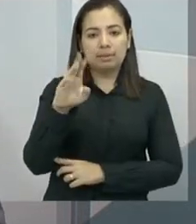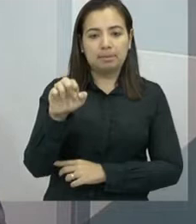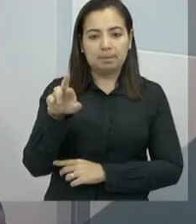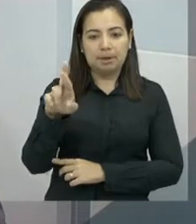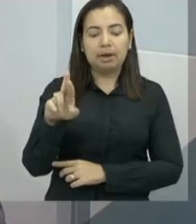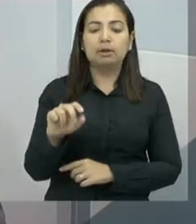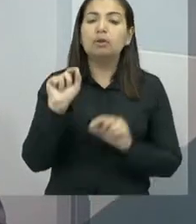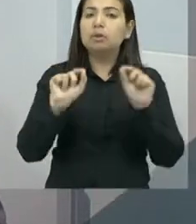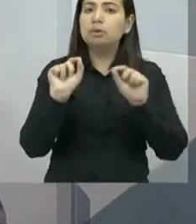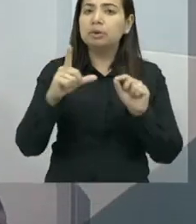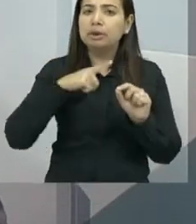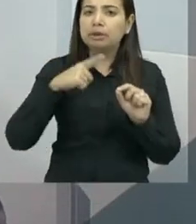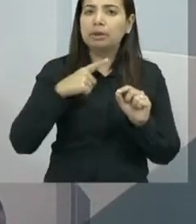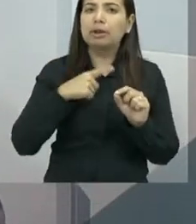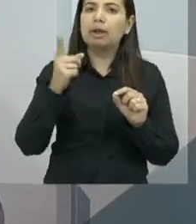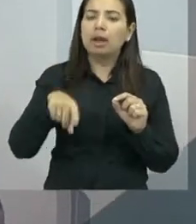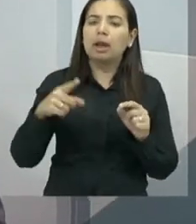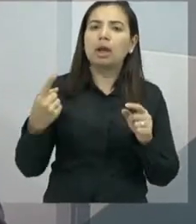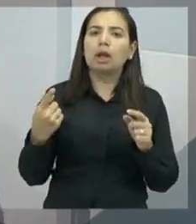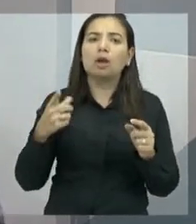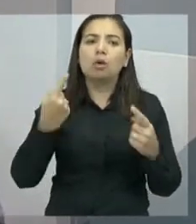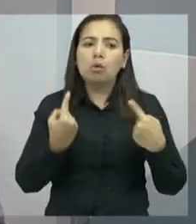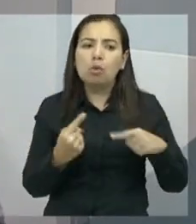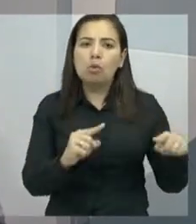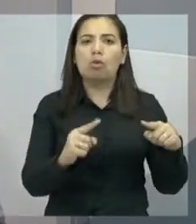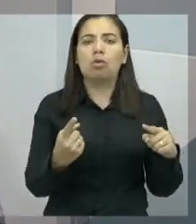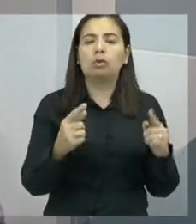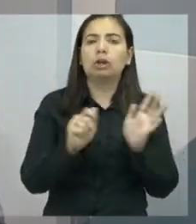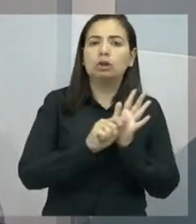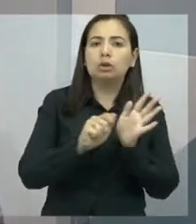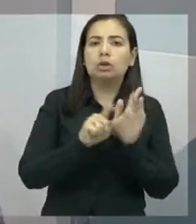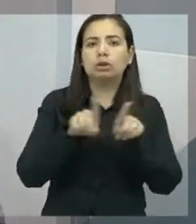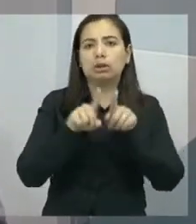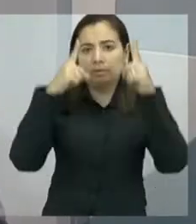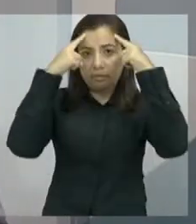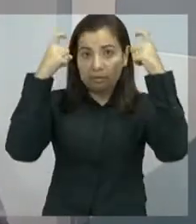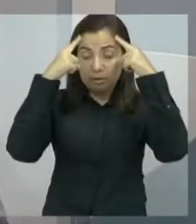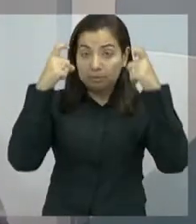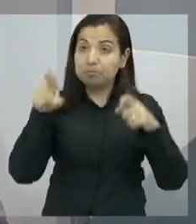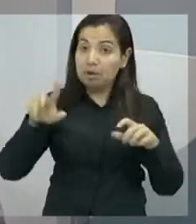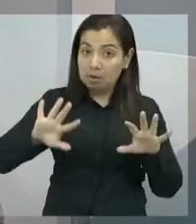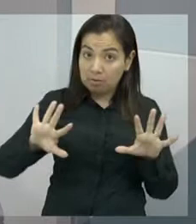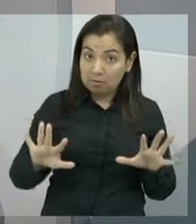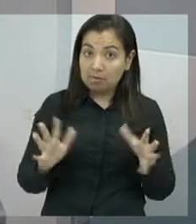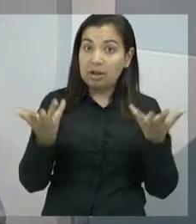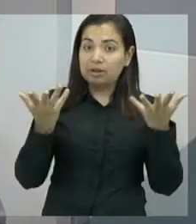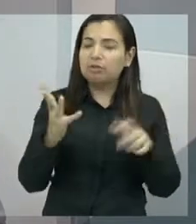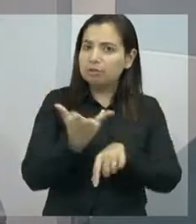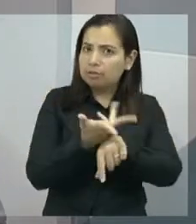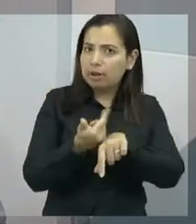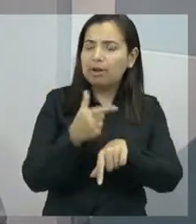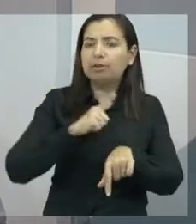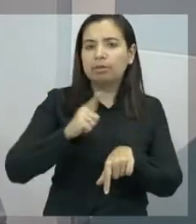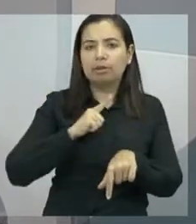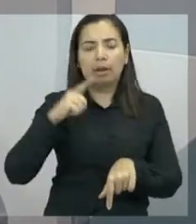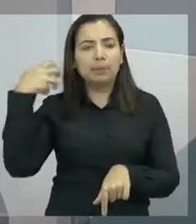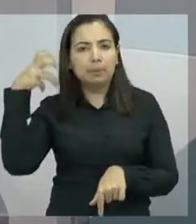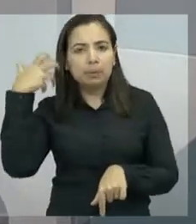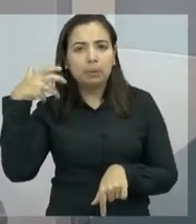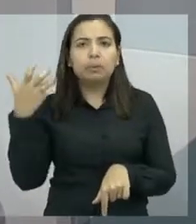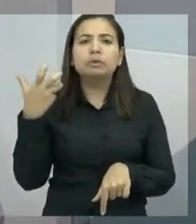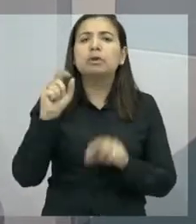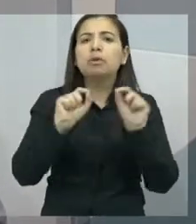contra as drogas e a violência. O festival também tem música e um dos objetivos do festival é revelar